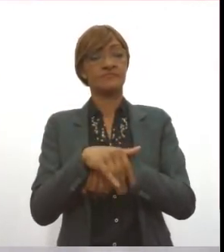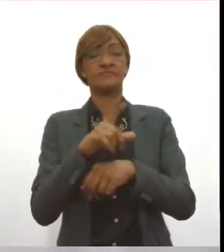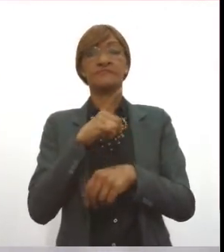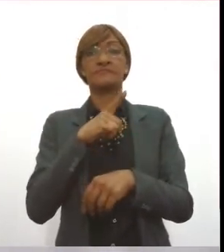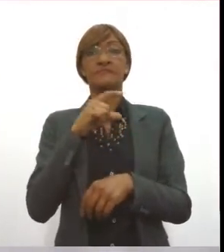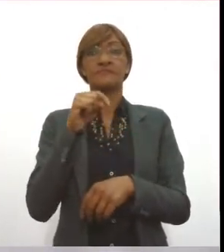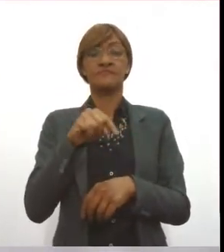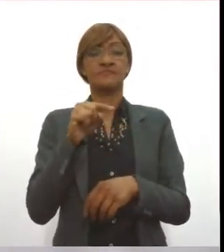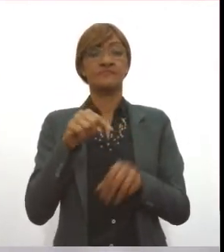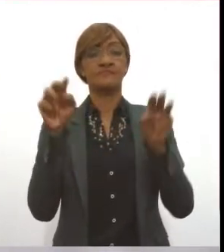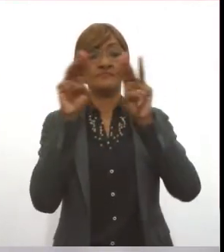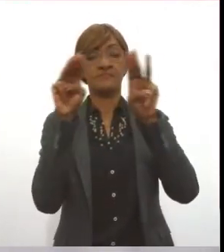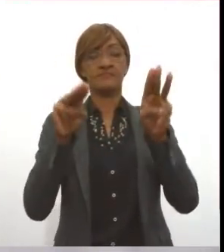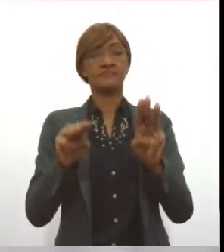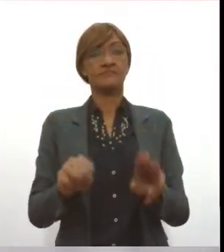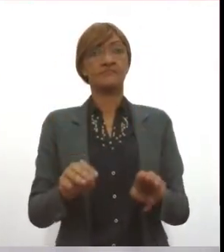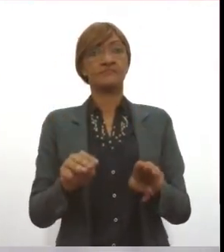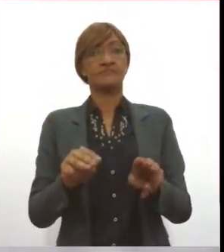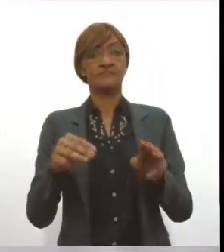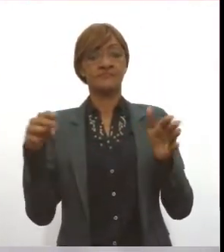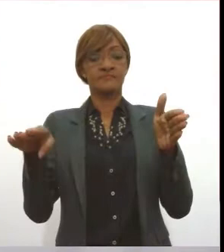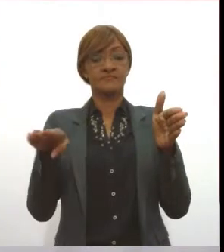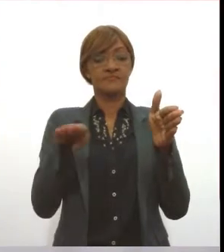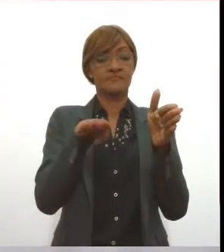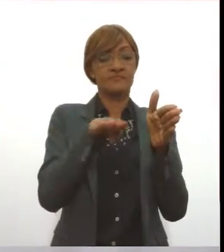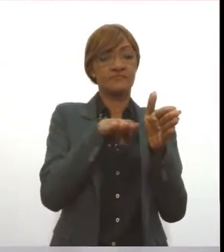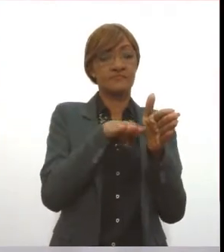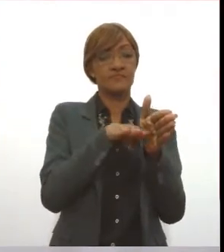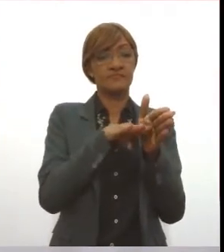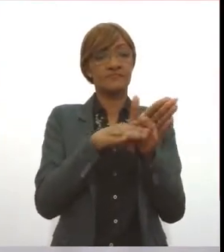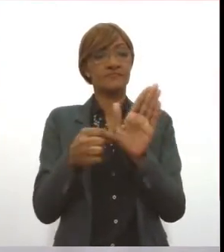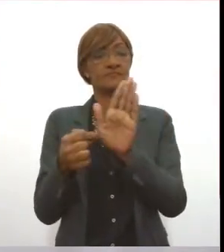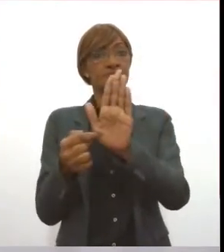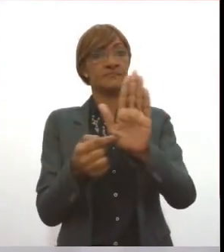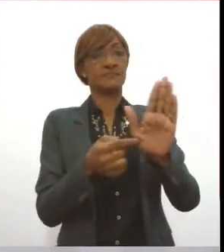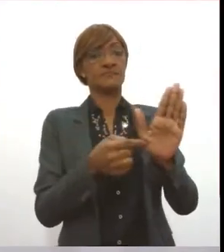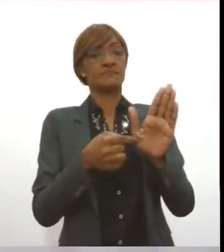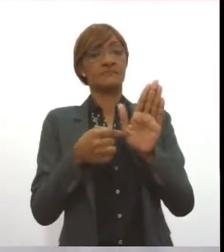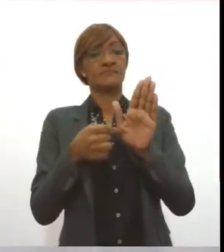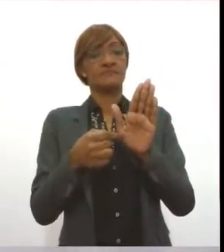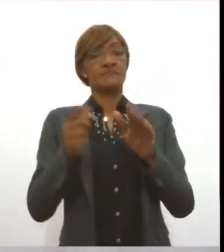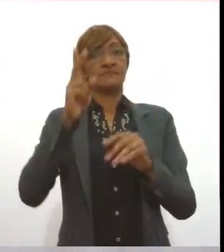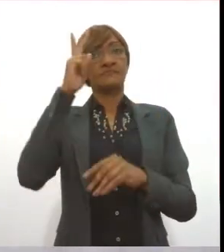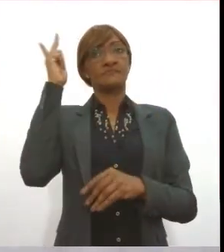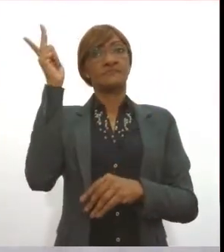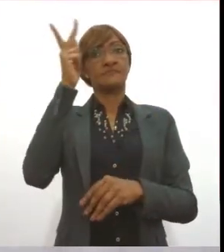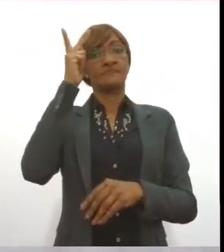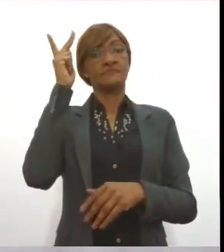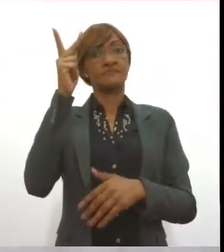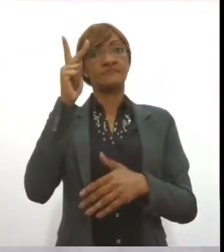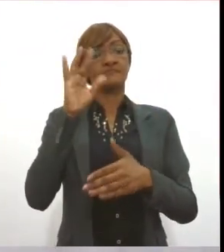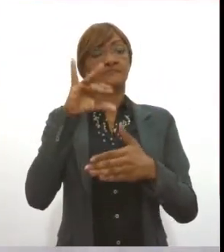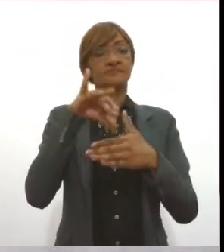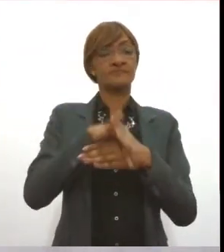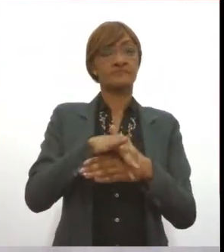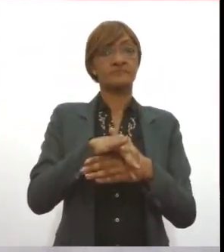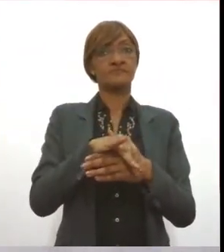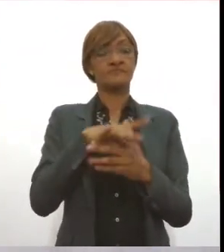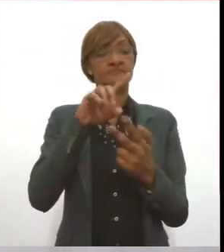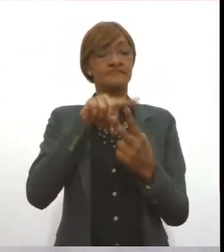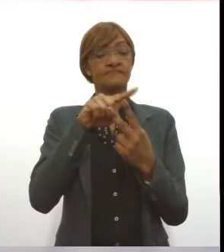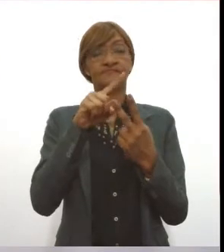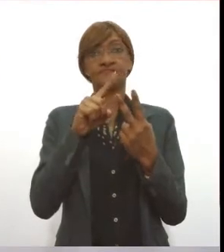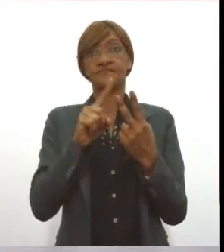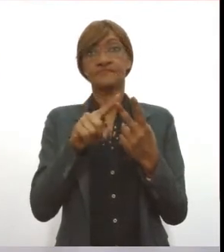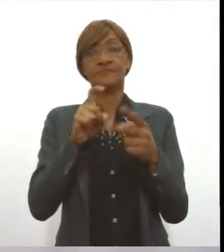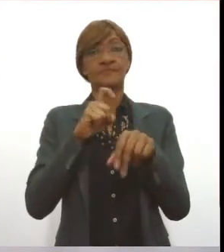Museu da Gente Sergipana, e vai mostrar sobre a história da AIDS. Então, são dois eventos. Nós